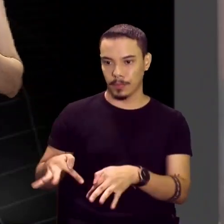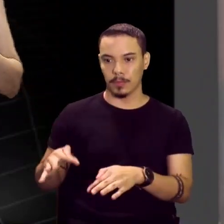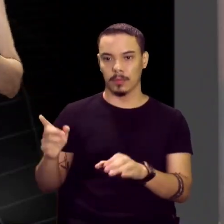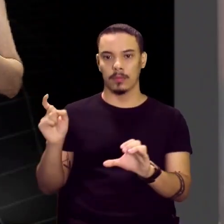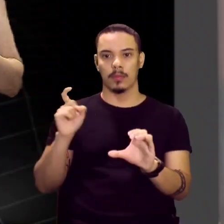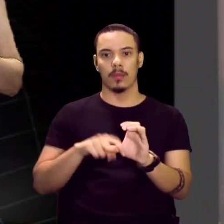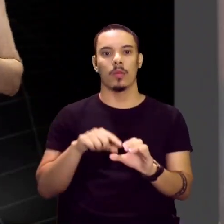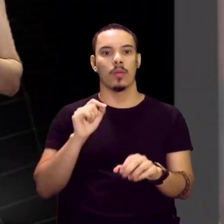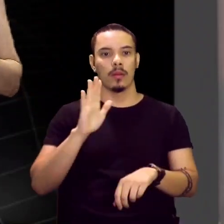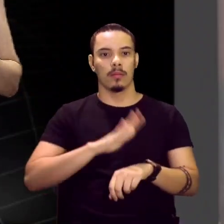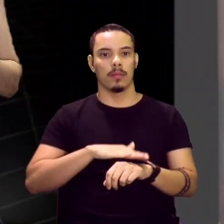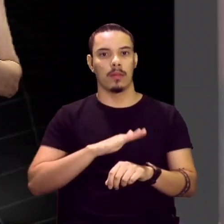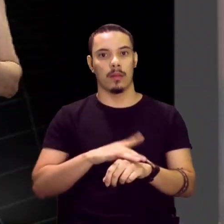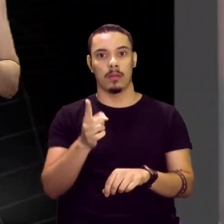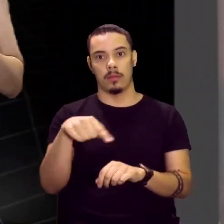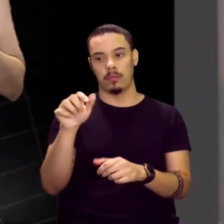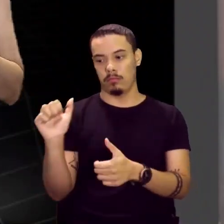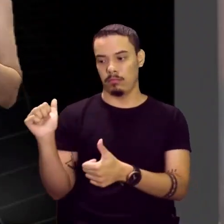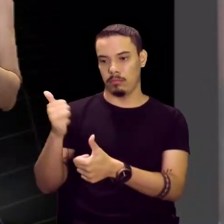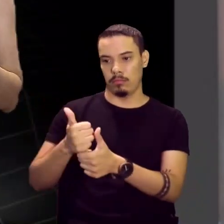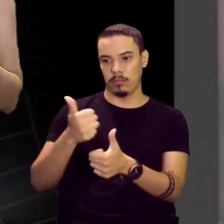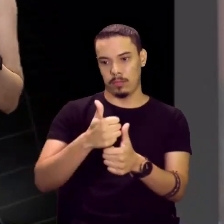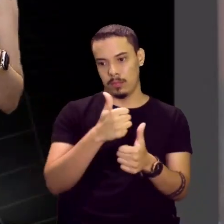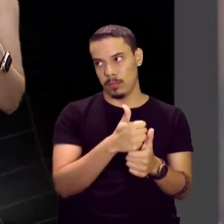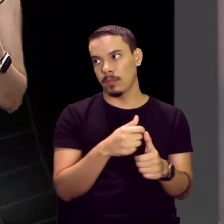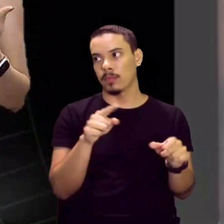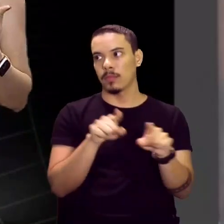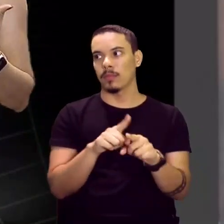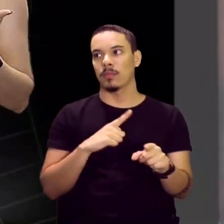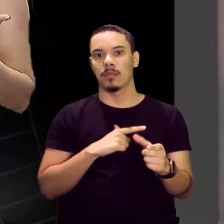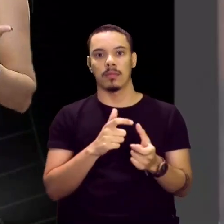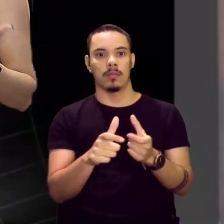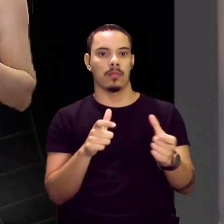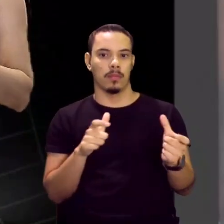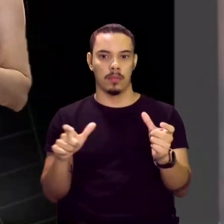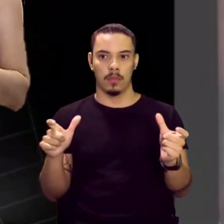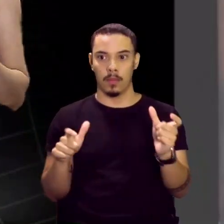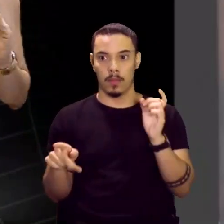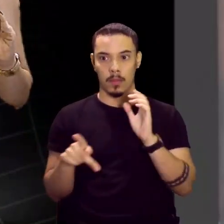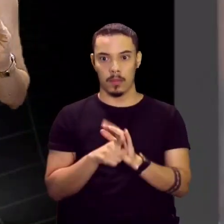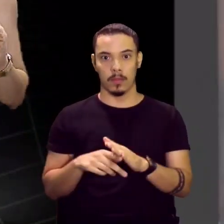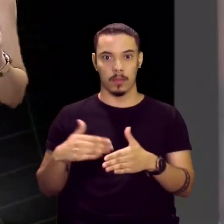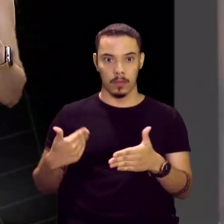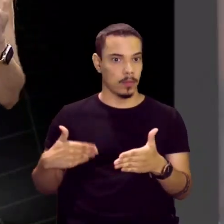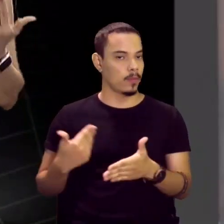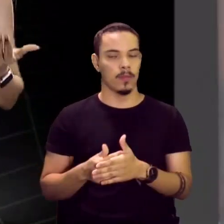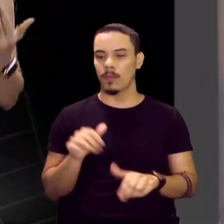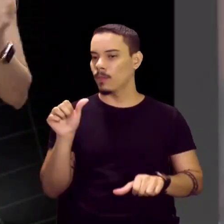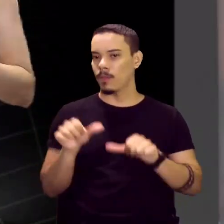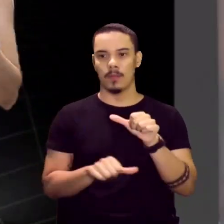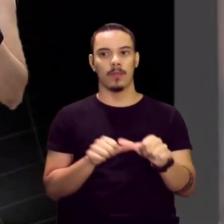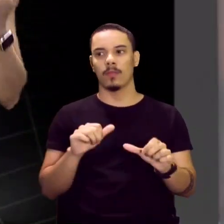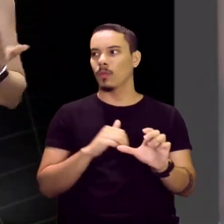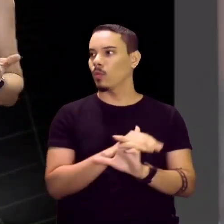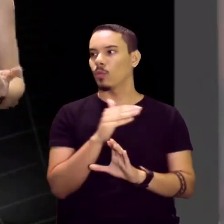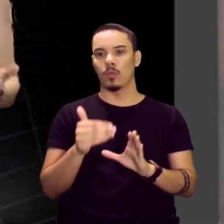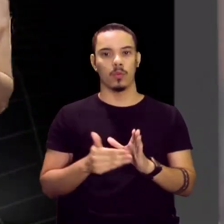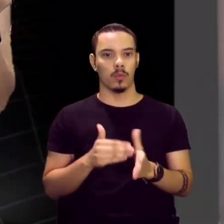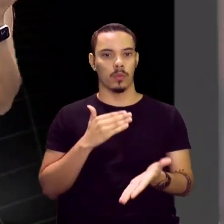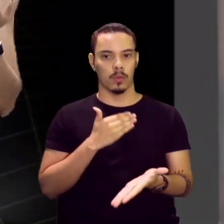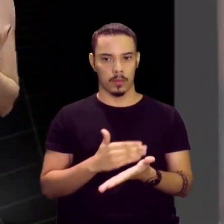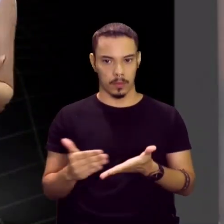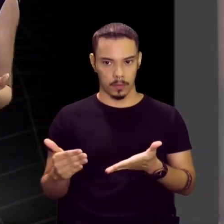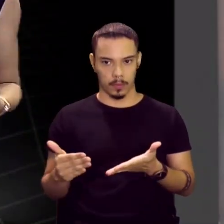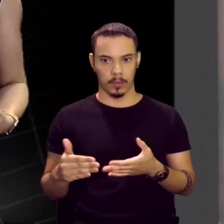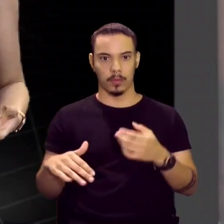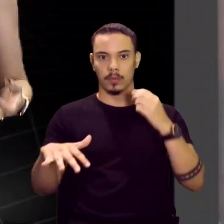do tempo que você for substituir, e nós temos as grandezas que são constantes, ou seja, aquelas que não mudam, que é o quê? Tudo que é inicial, ou